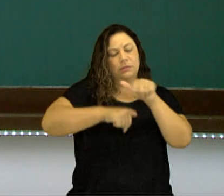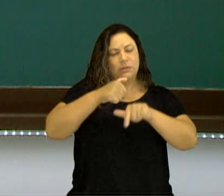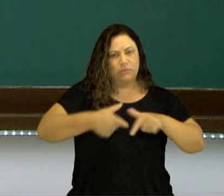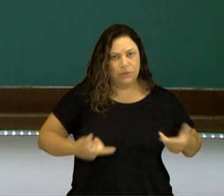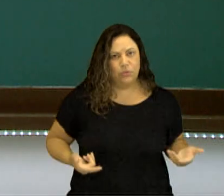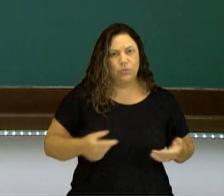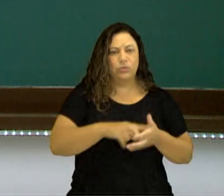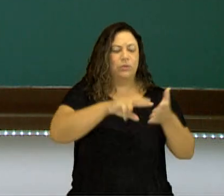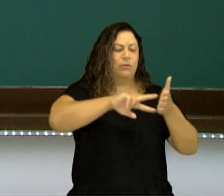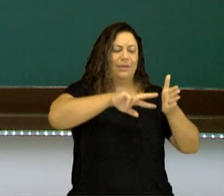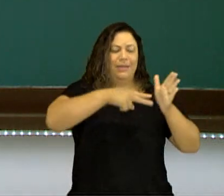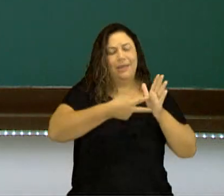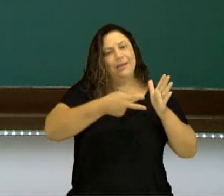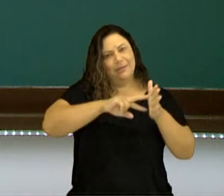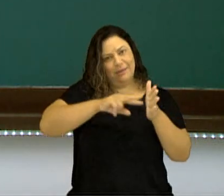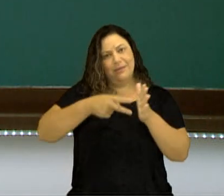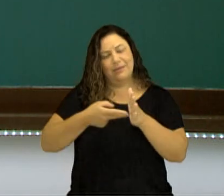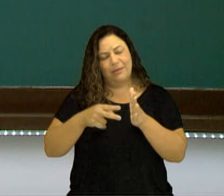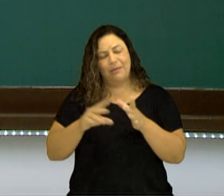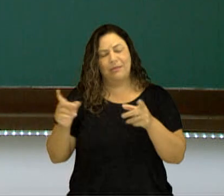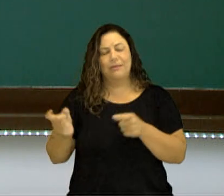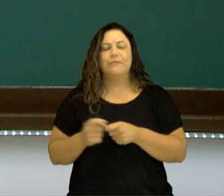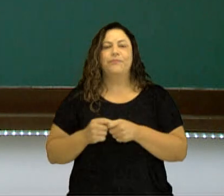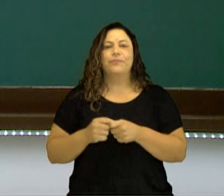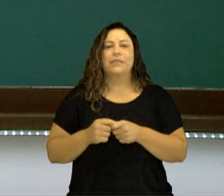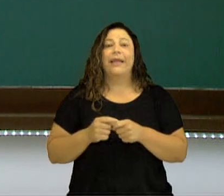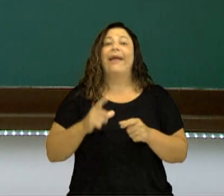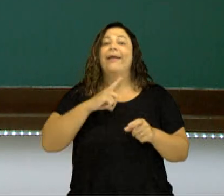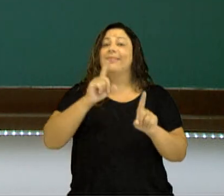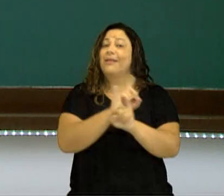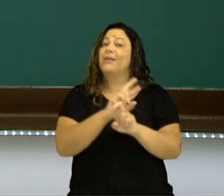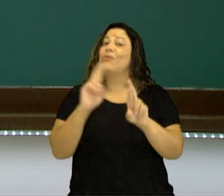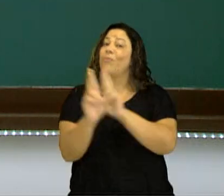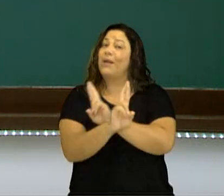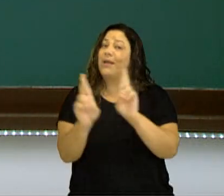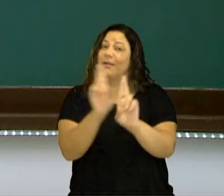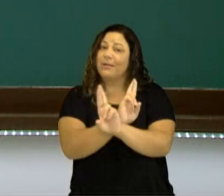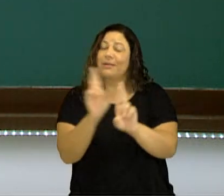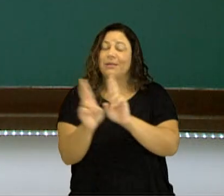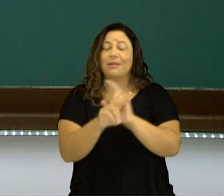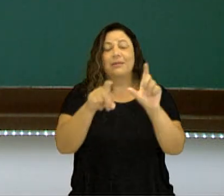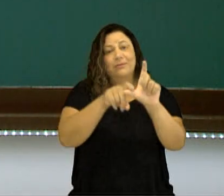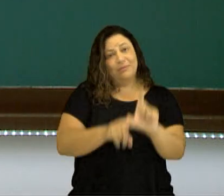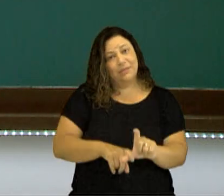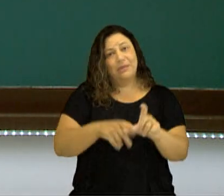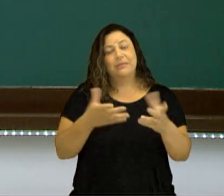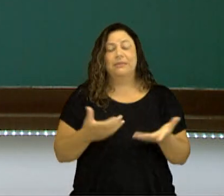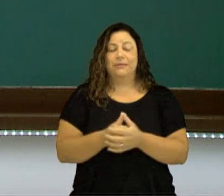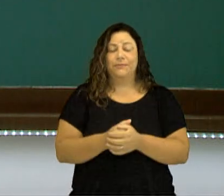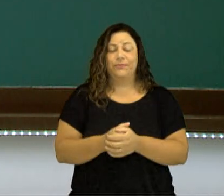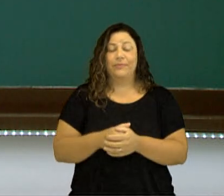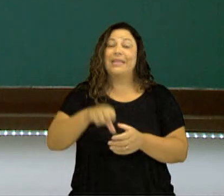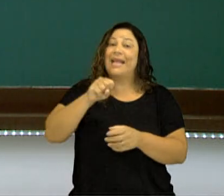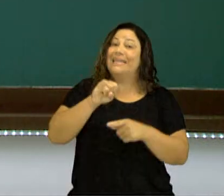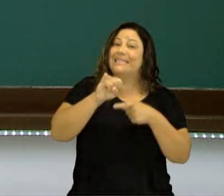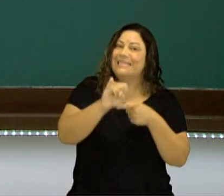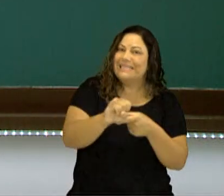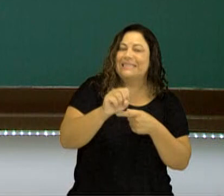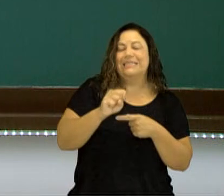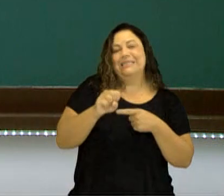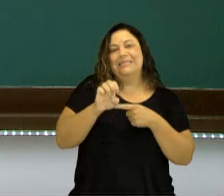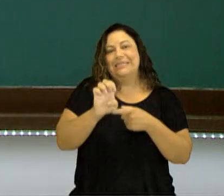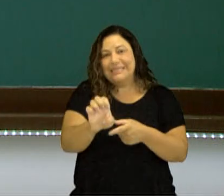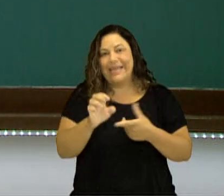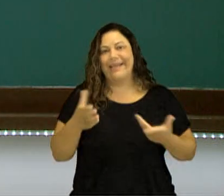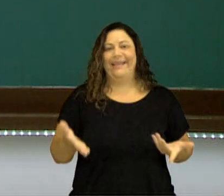cada significado existe uma relação de dependência. Tá? A função só será alguma coisa mediante